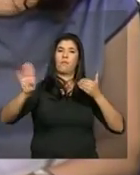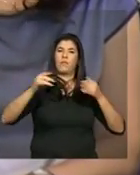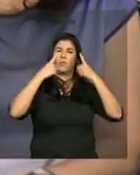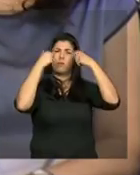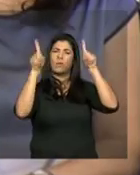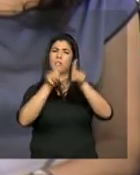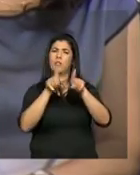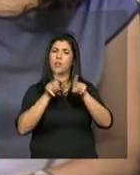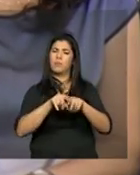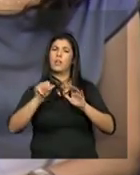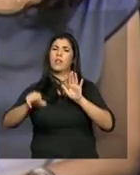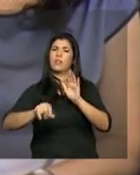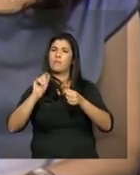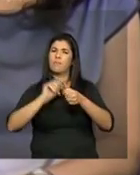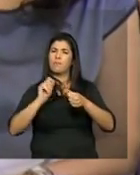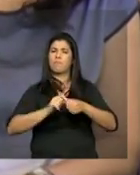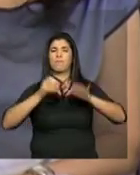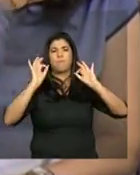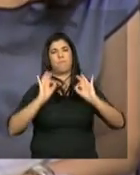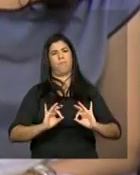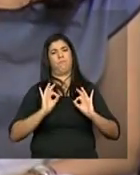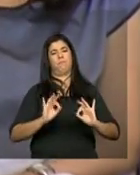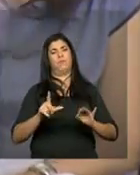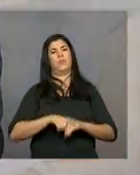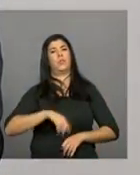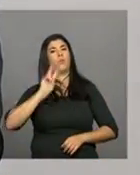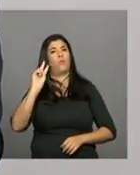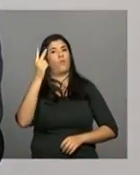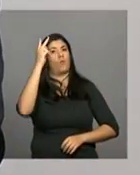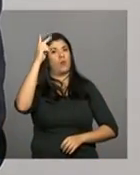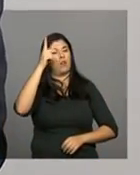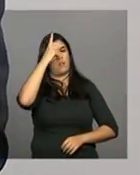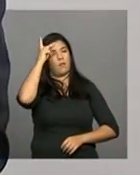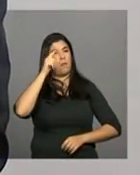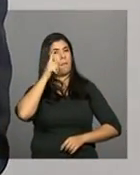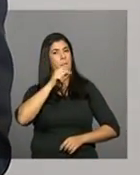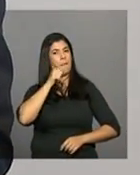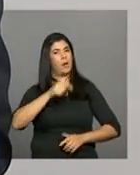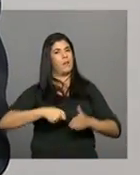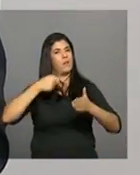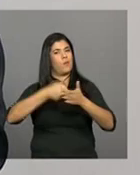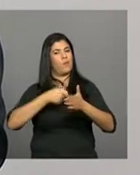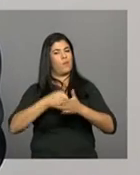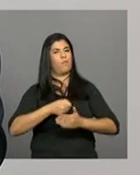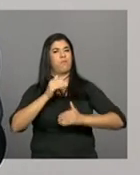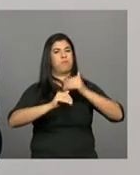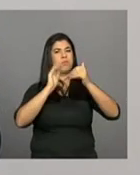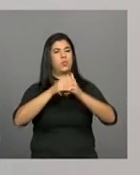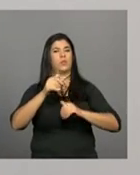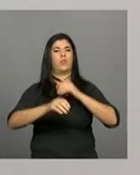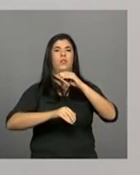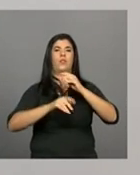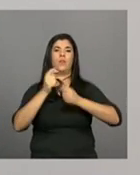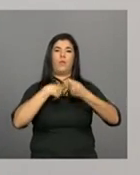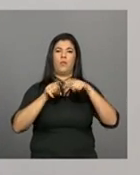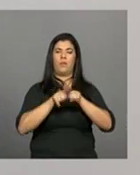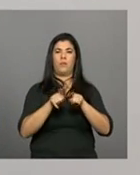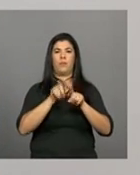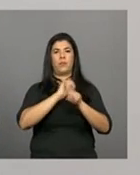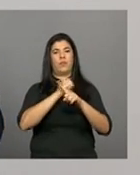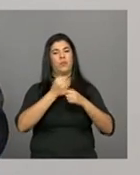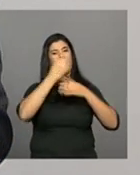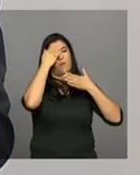e realizar o seu pleno potencial como valorosas agentes de prosperidade econômica e social.